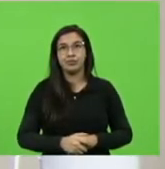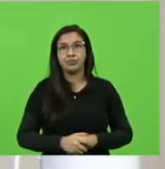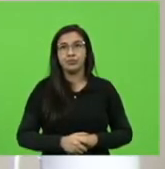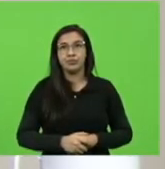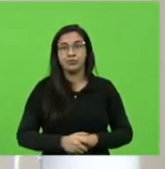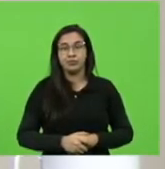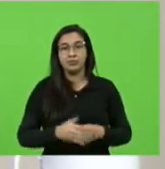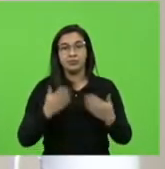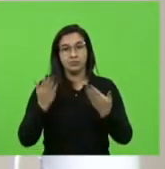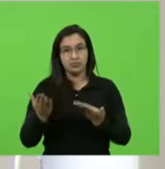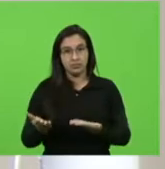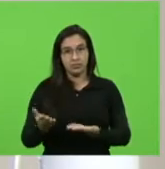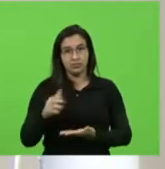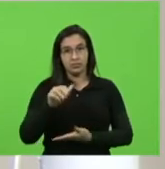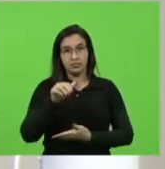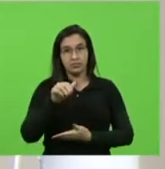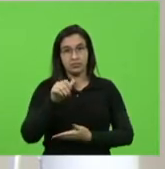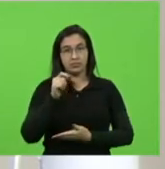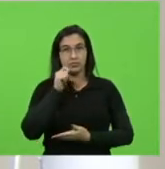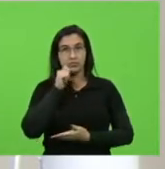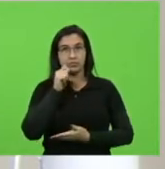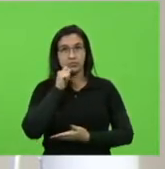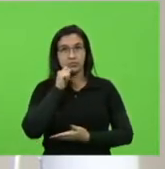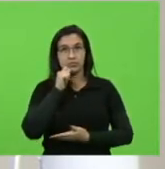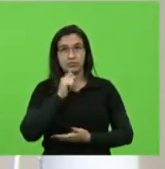Deputado, 10 minutos, deputado. Não sou mulher.